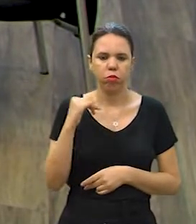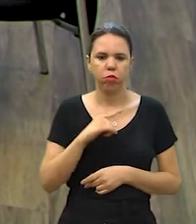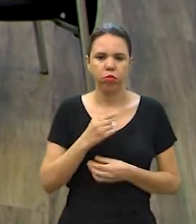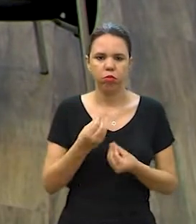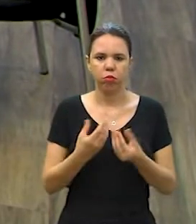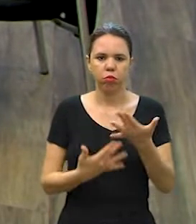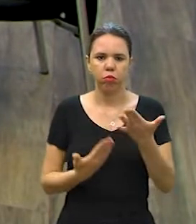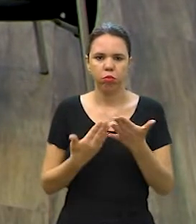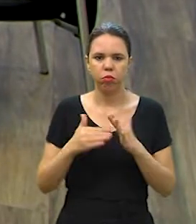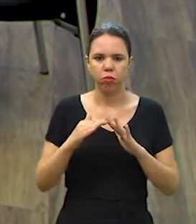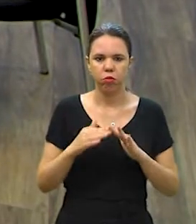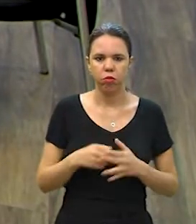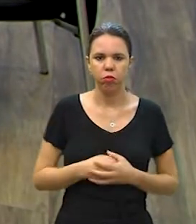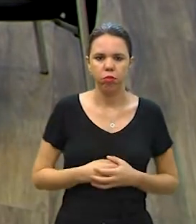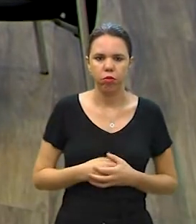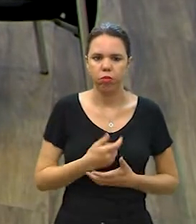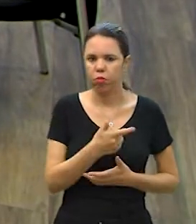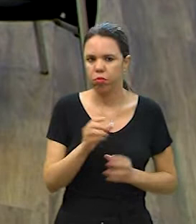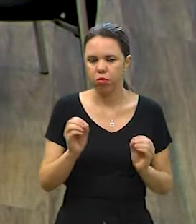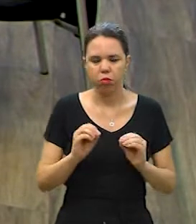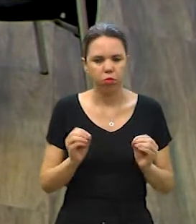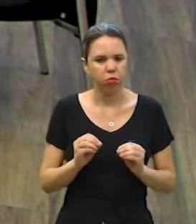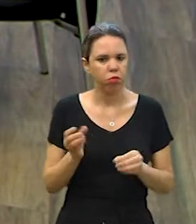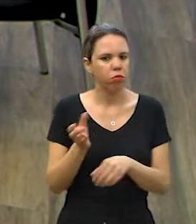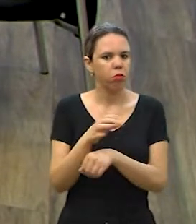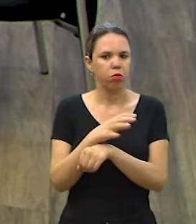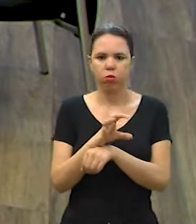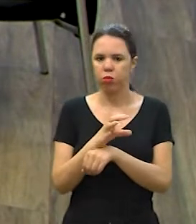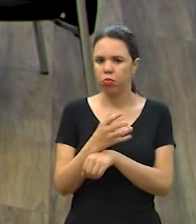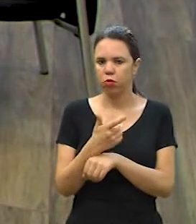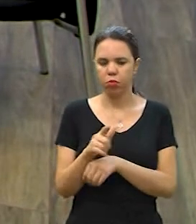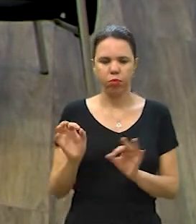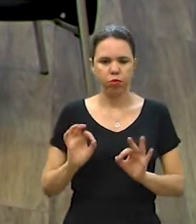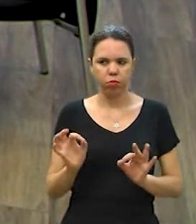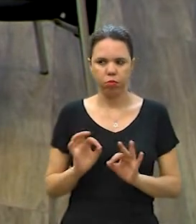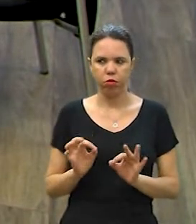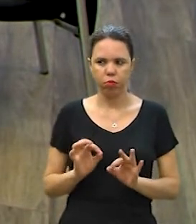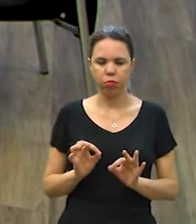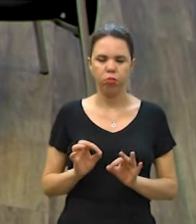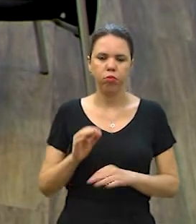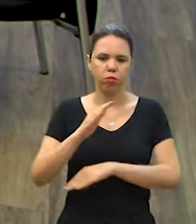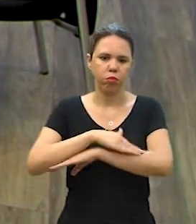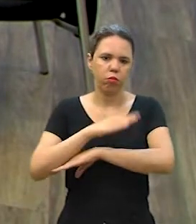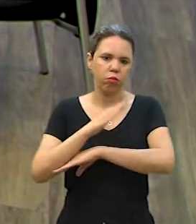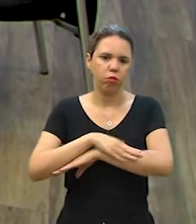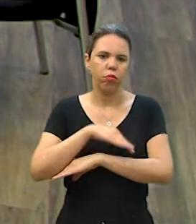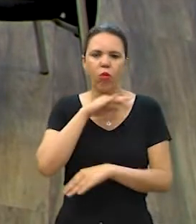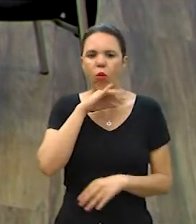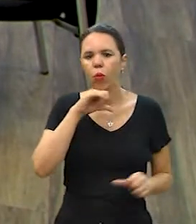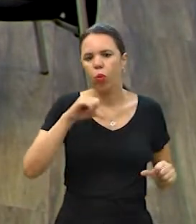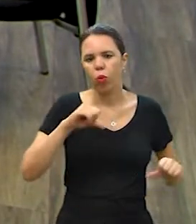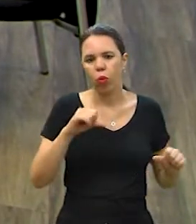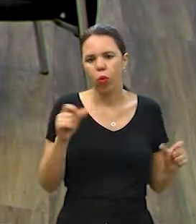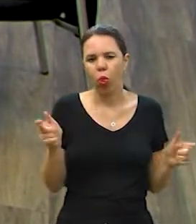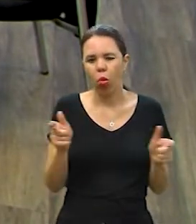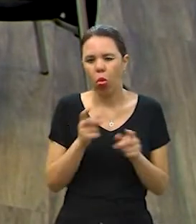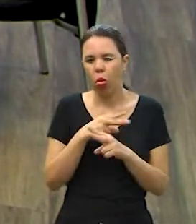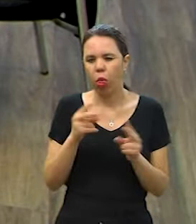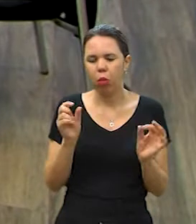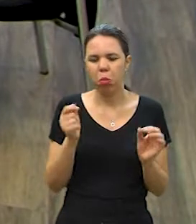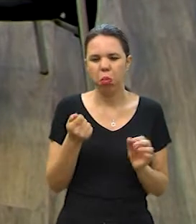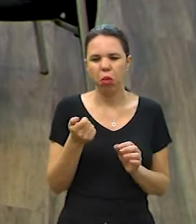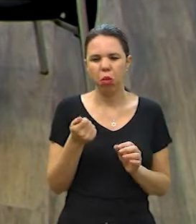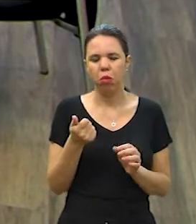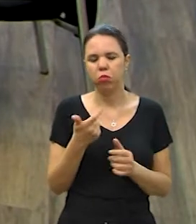várias escolas que não tem nem questão da ventilação. Então, continua ainda com aquela janela, né? Que pouco ar entra, não